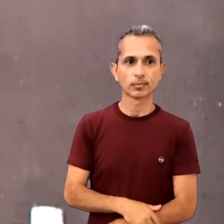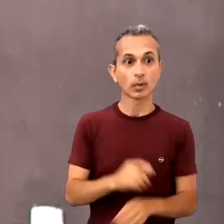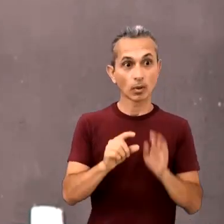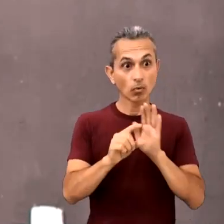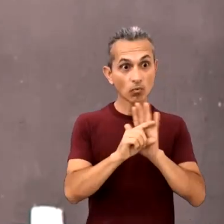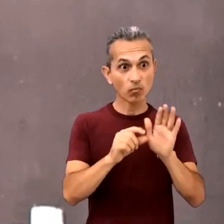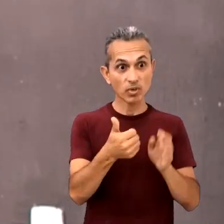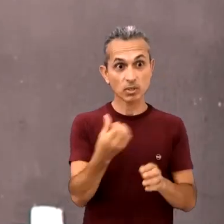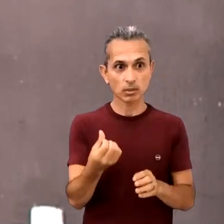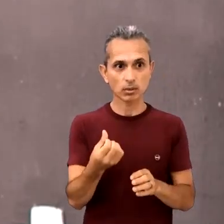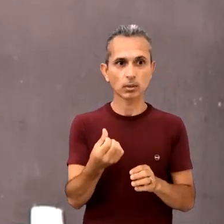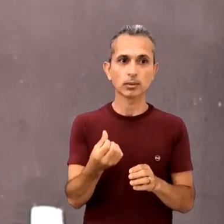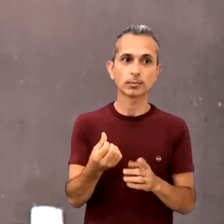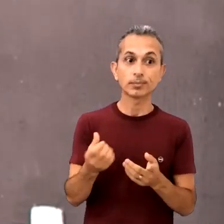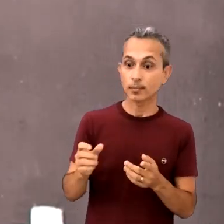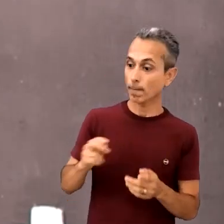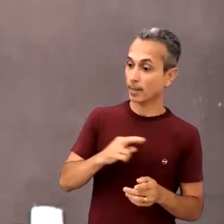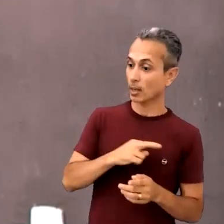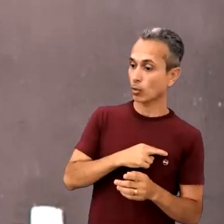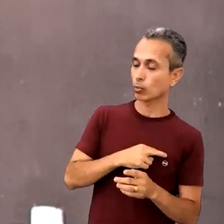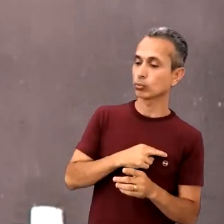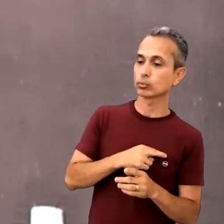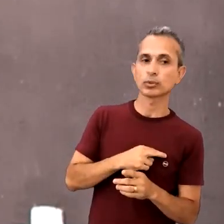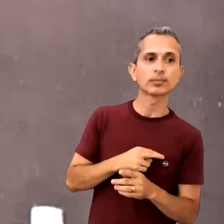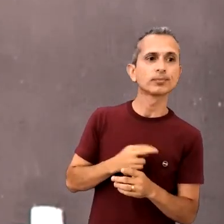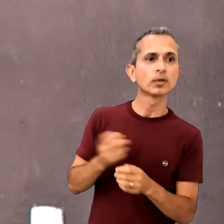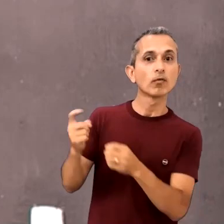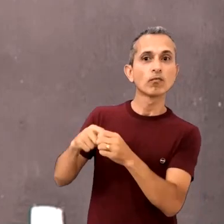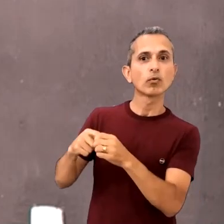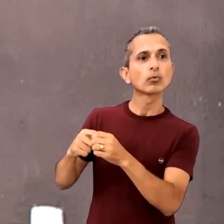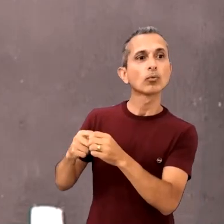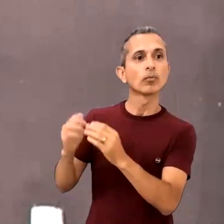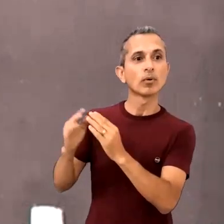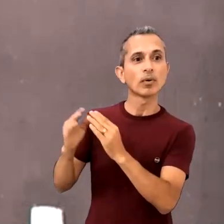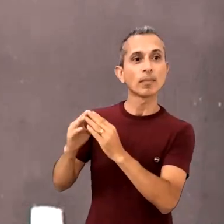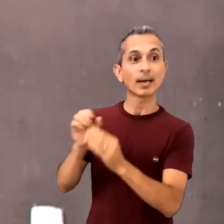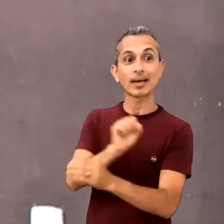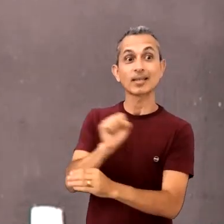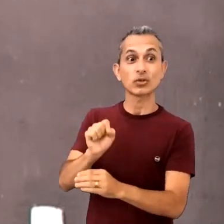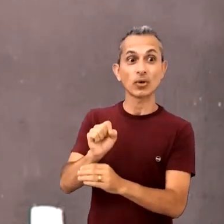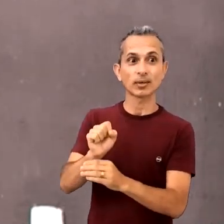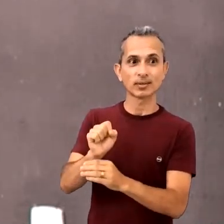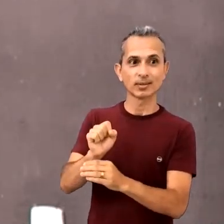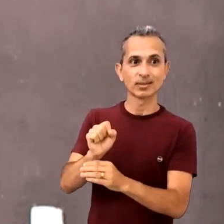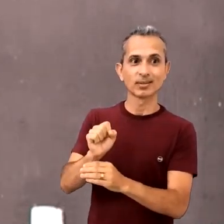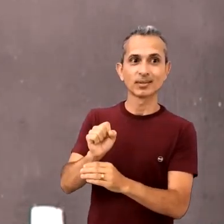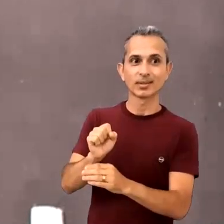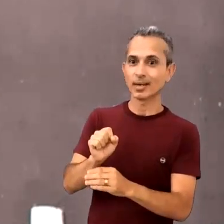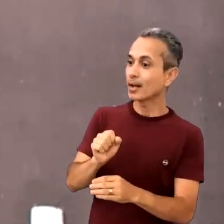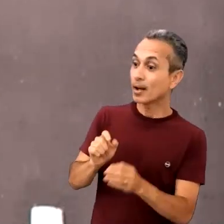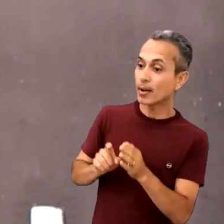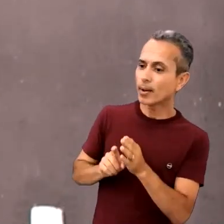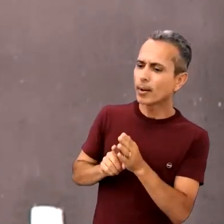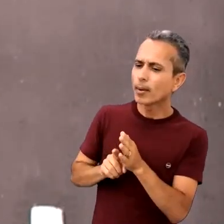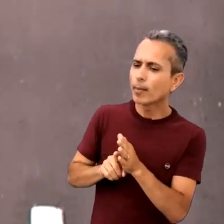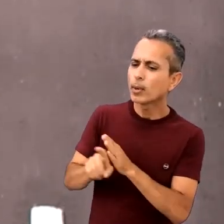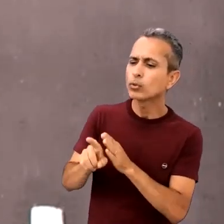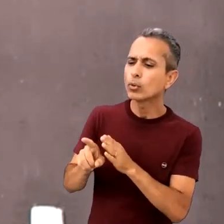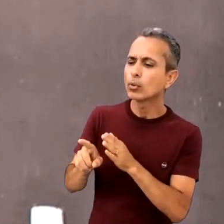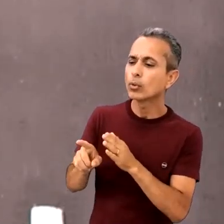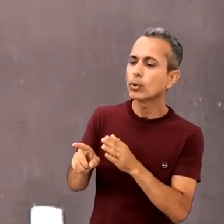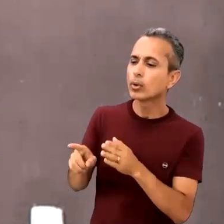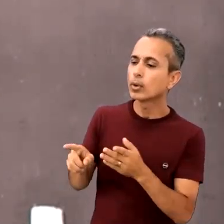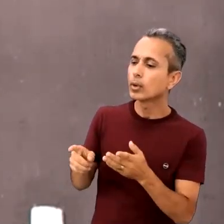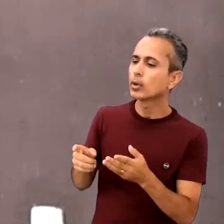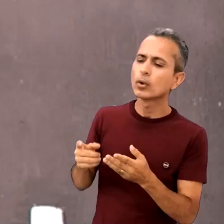O verso 16, quando chegou à casa de sua sogra, esta lhe perguntou: como se passaram as coisas, minha filha? Não sei o que ela estava